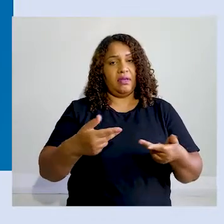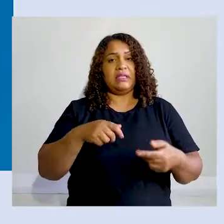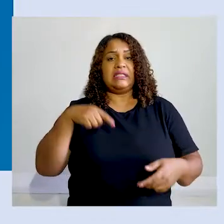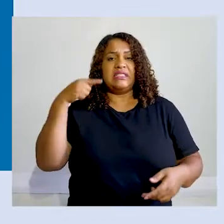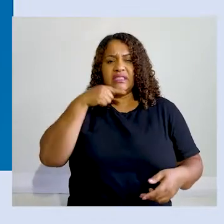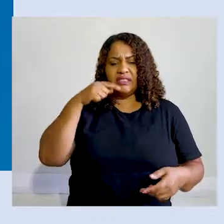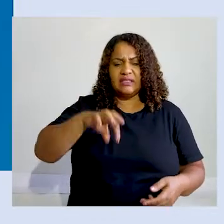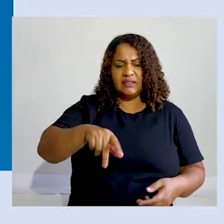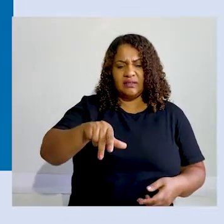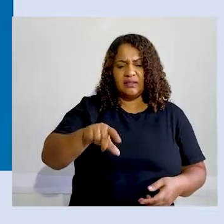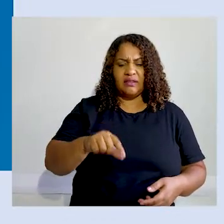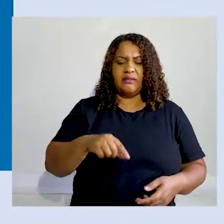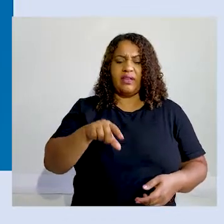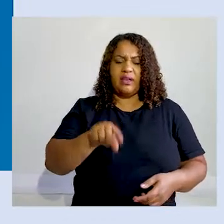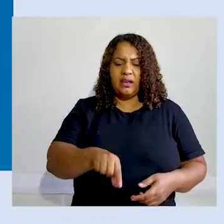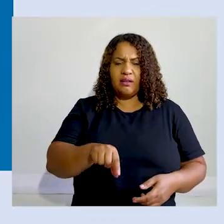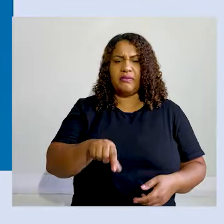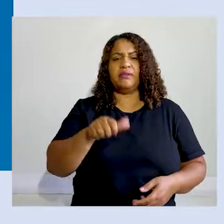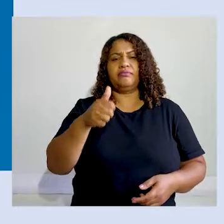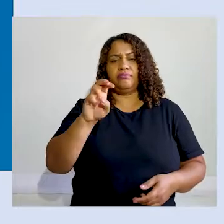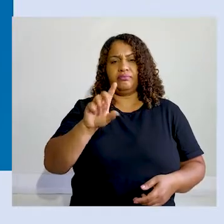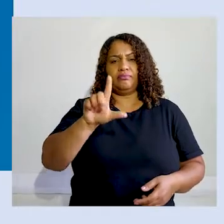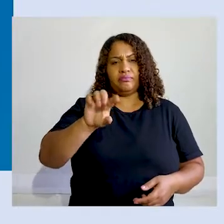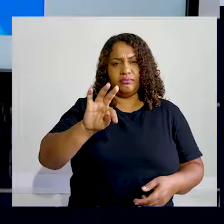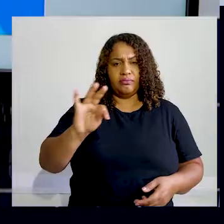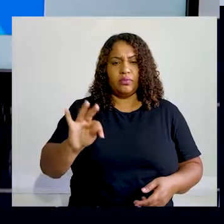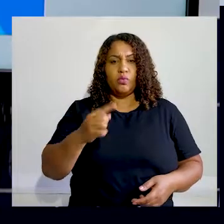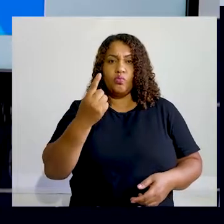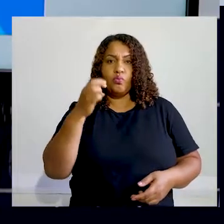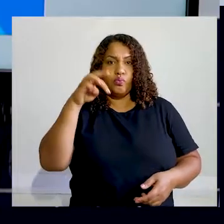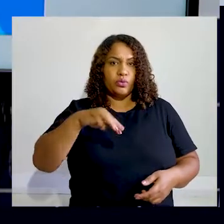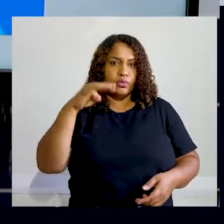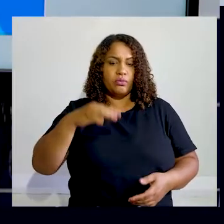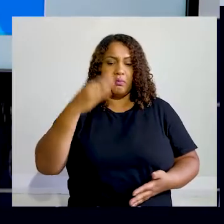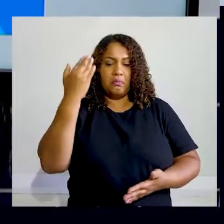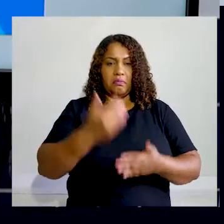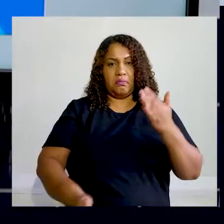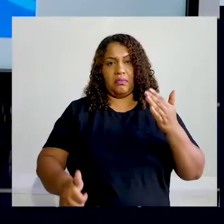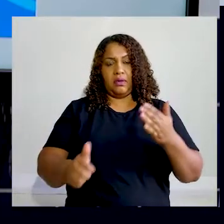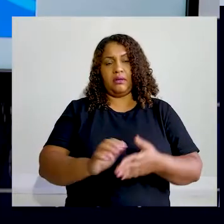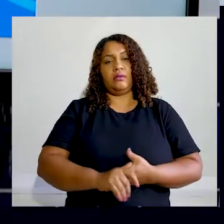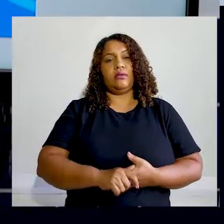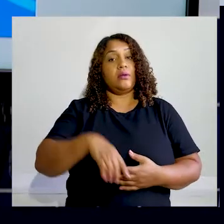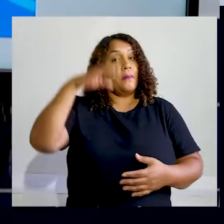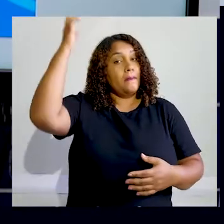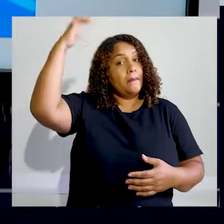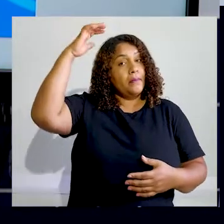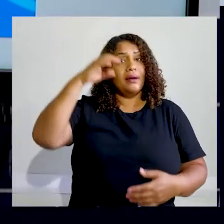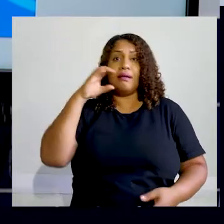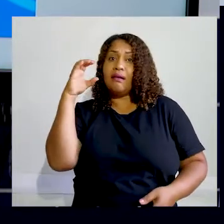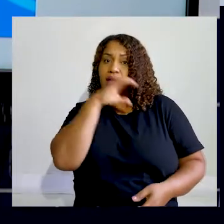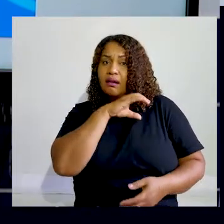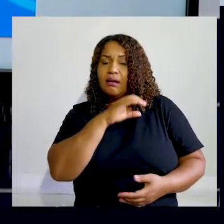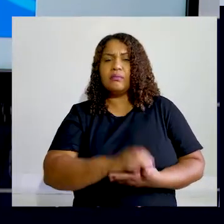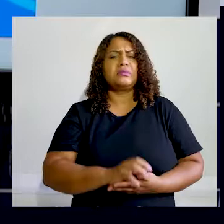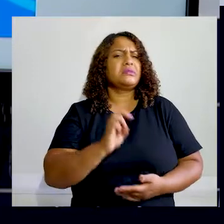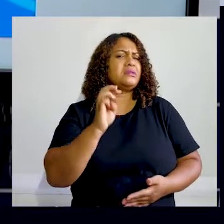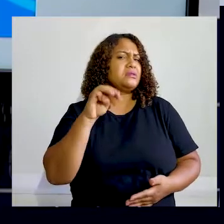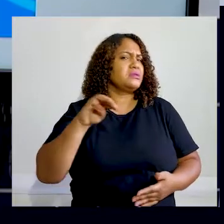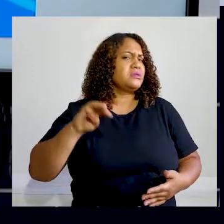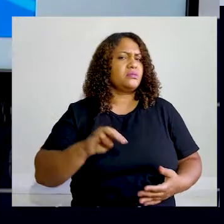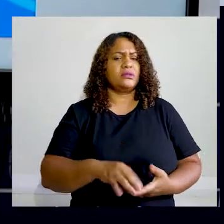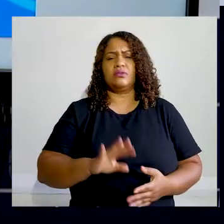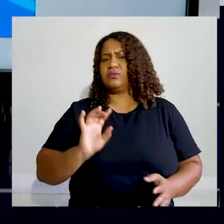aberta, você gasta cerca de 15 litros de água em apenas 1 minuto. Tome banhos curtos.